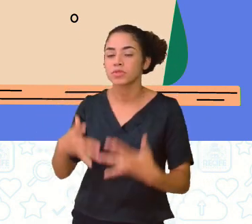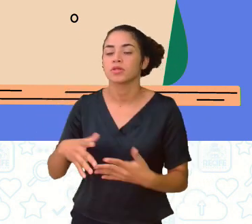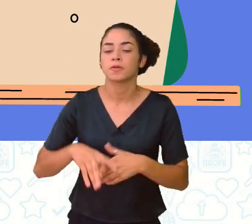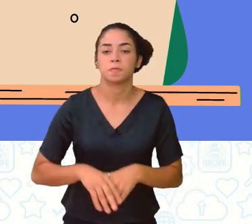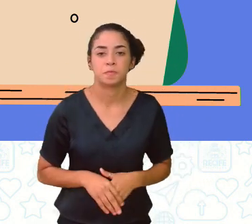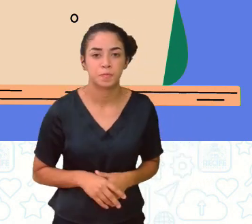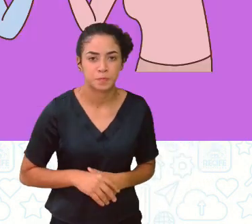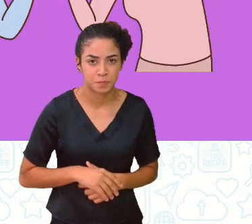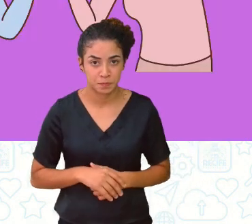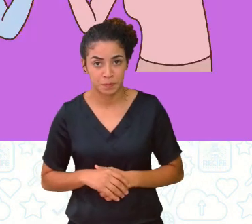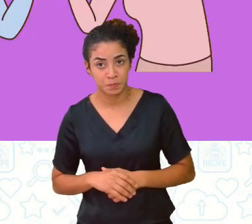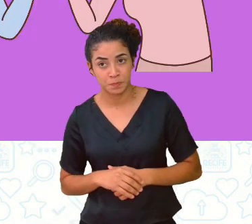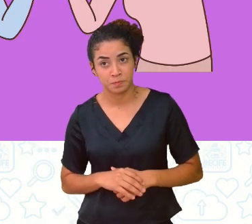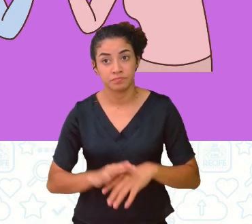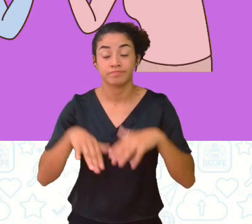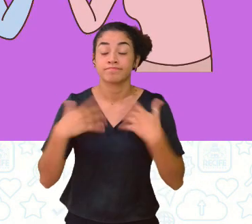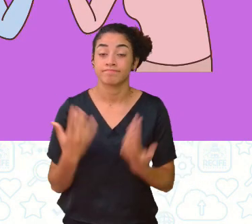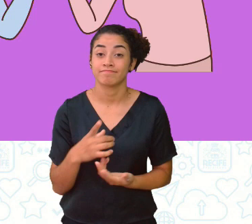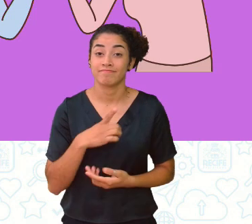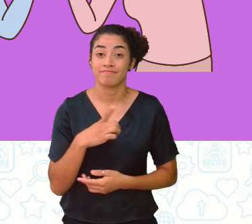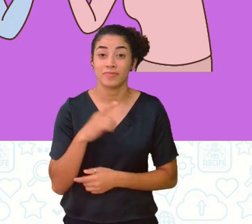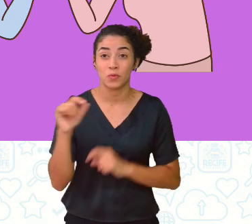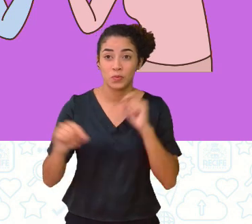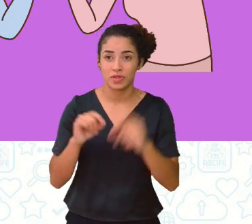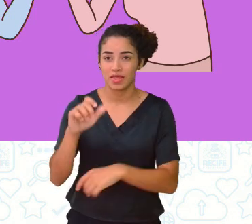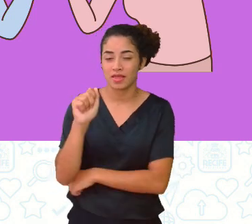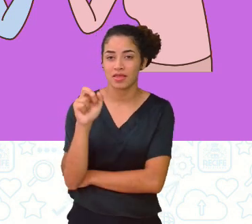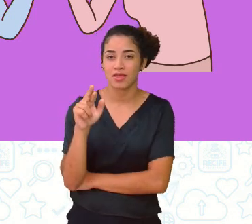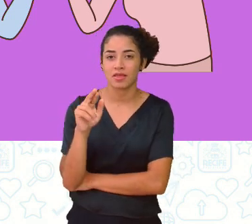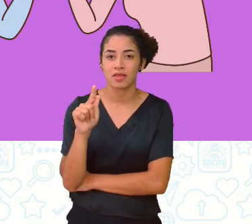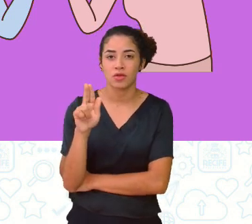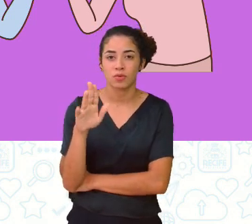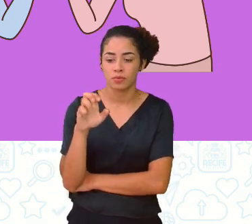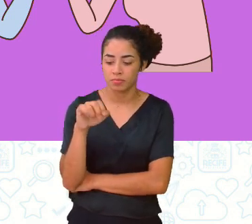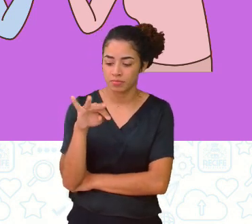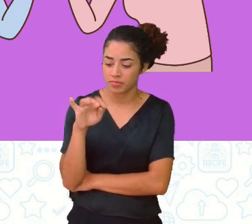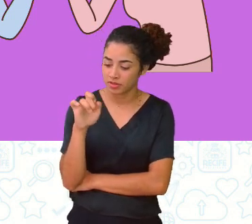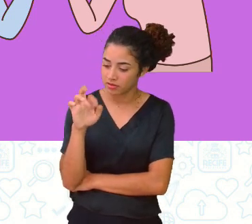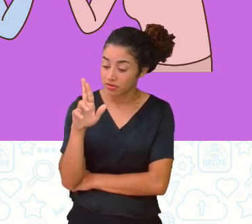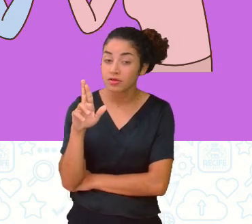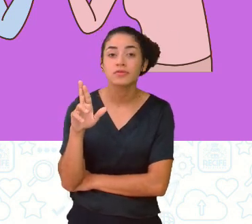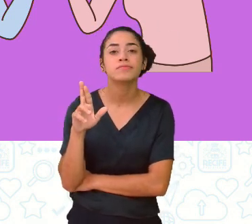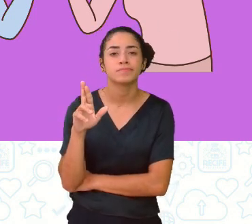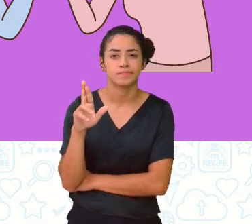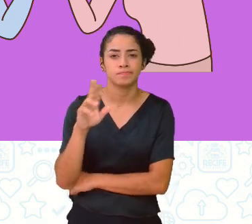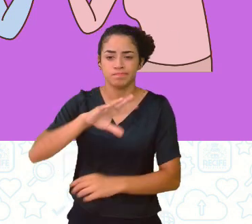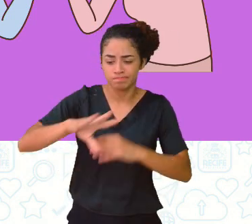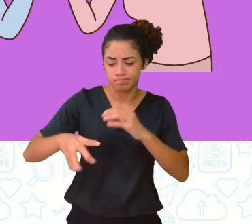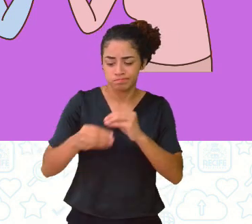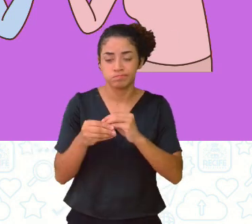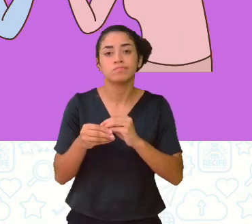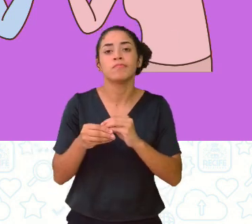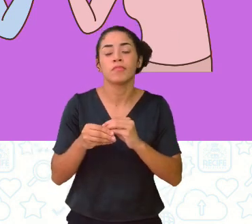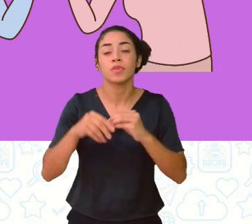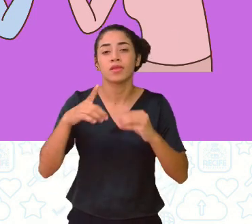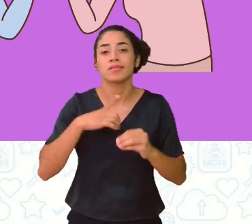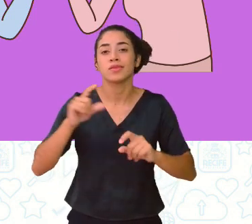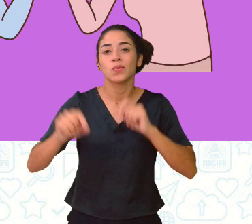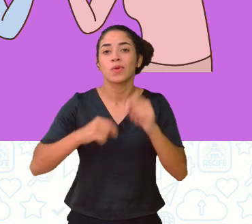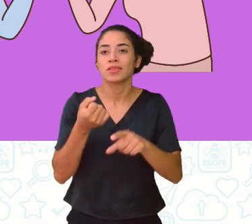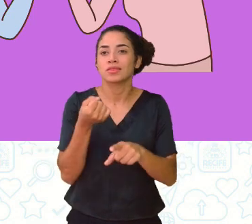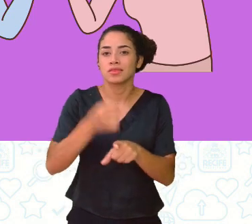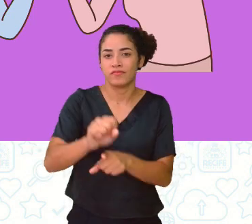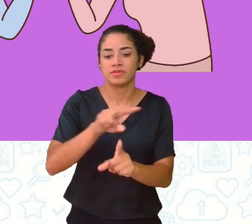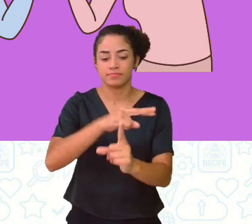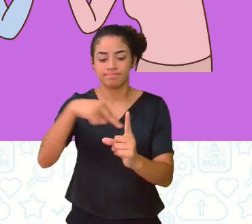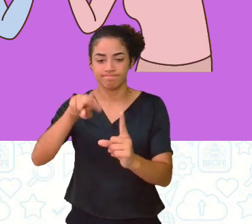tá? Temos a ordem do argumentar, que aí, aqui nesse caso, a gente tem o quê? Uma defesa do